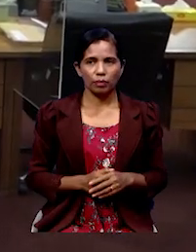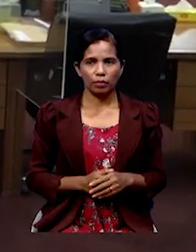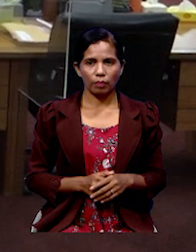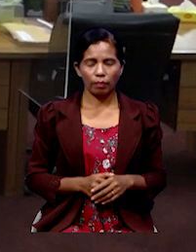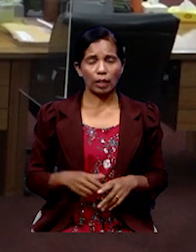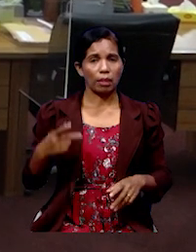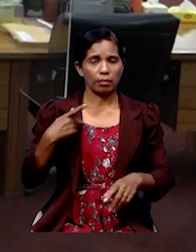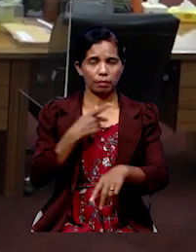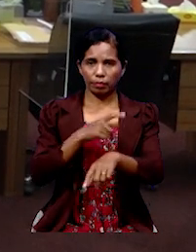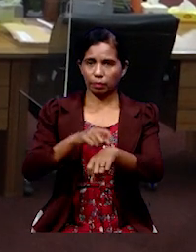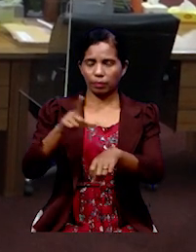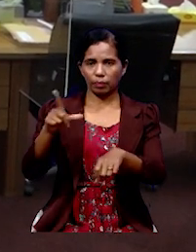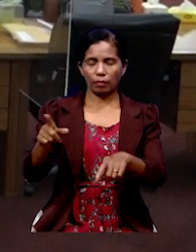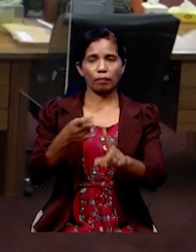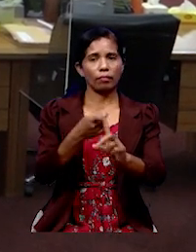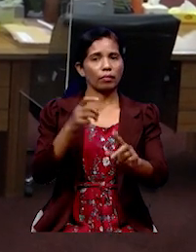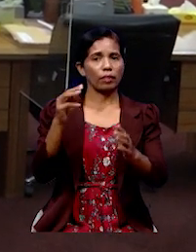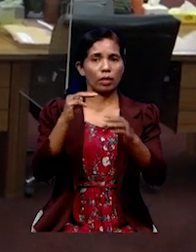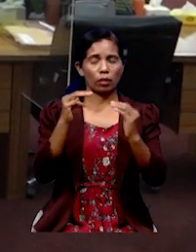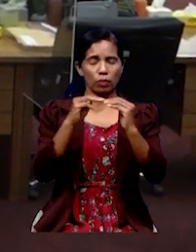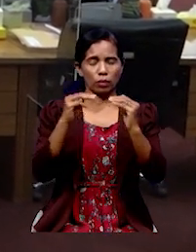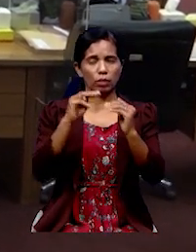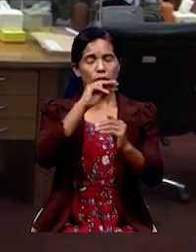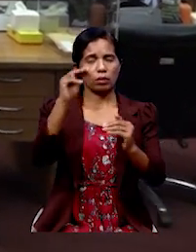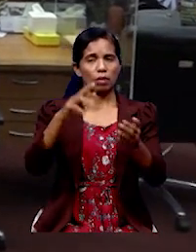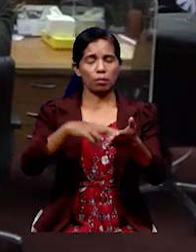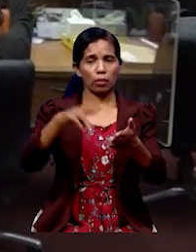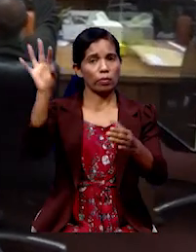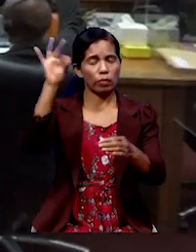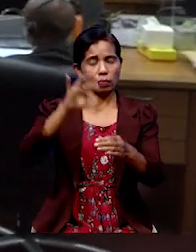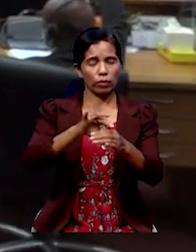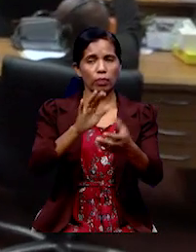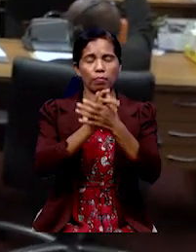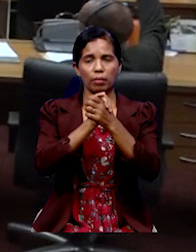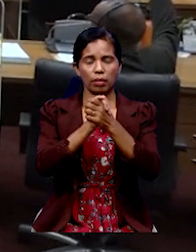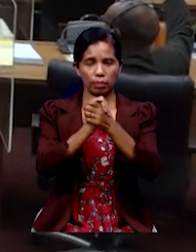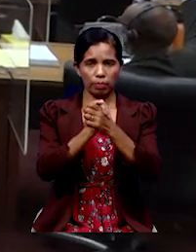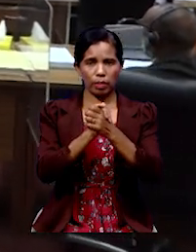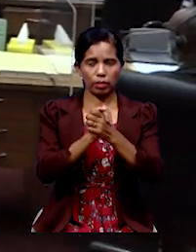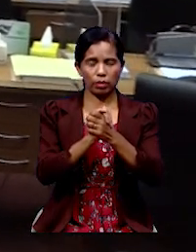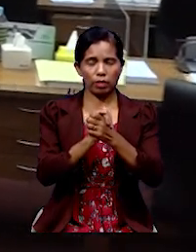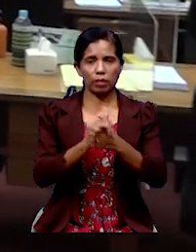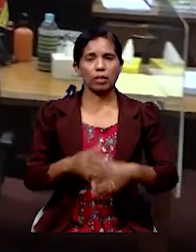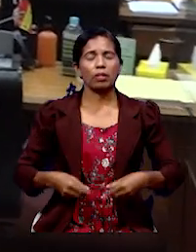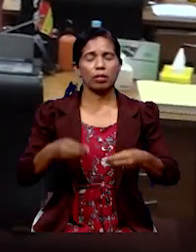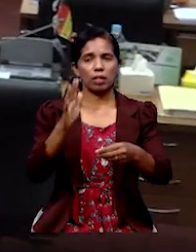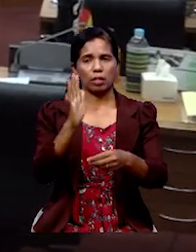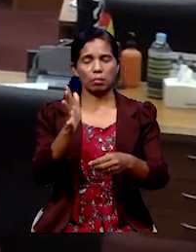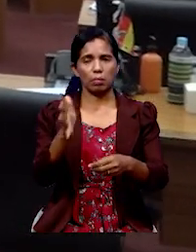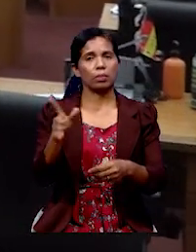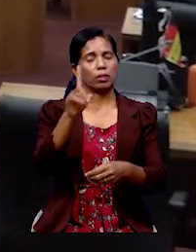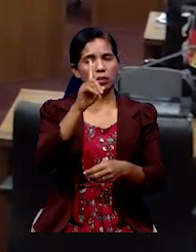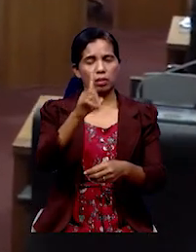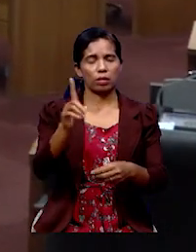Parlamento Nacional e Rússia Plenária, segunda semana, né, aprova voto congratulação unanimidade a favor 5 nulo